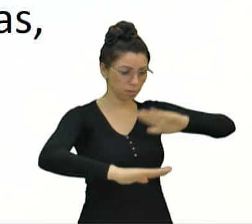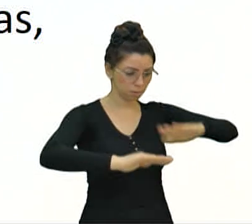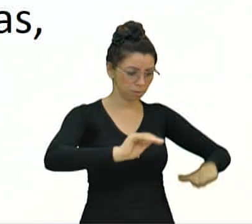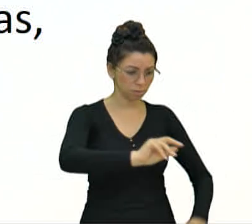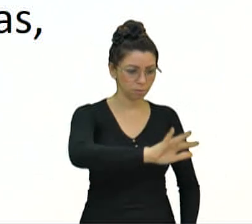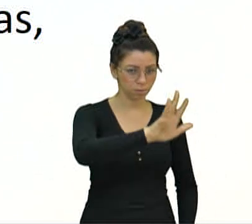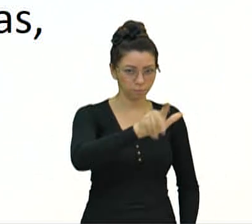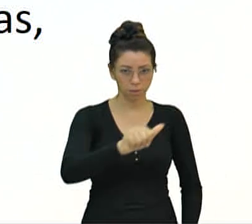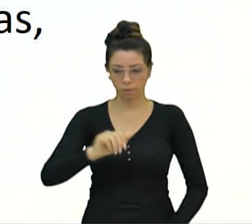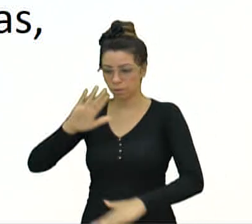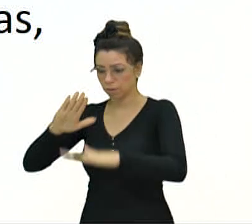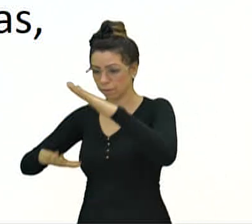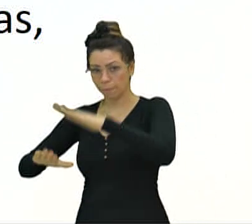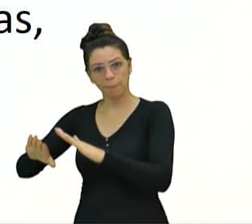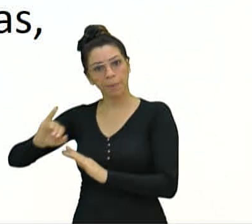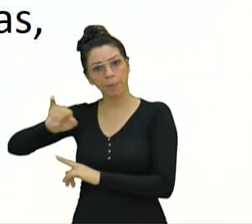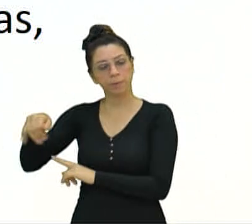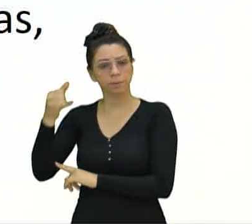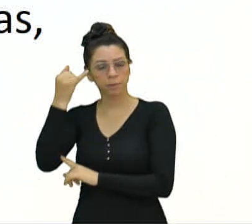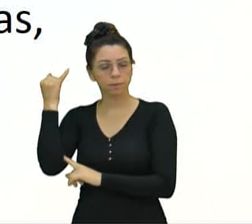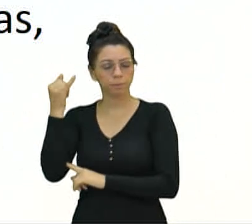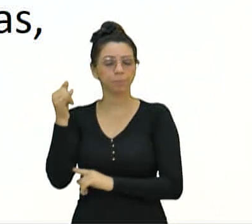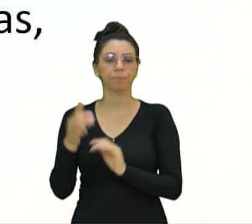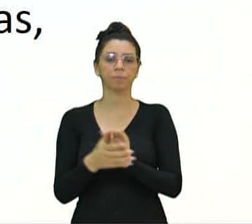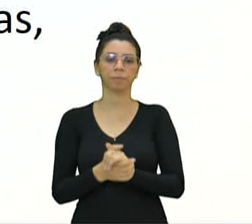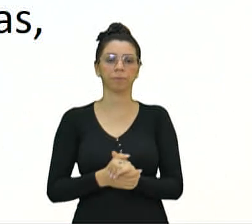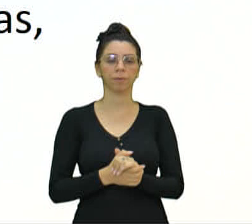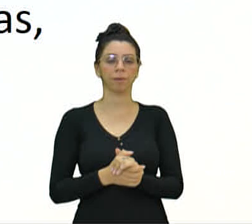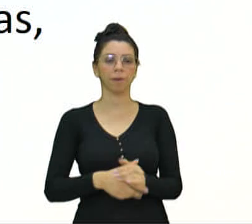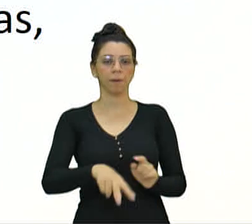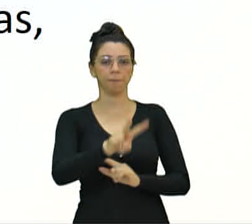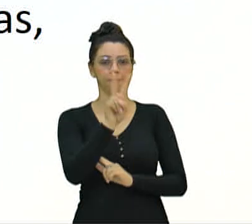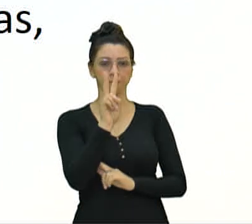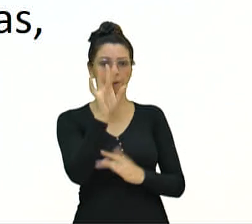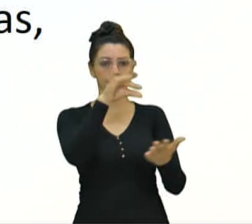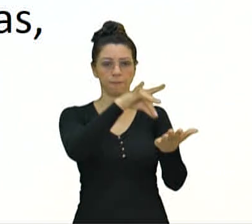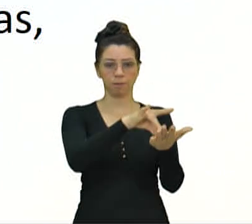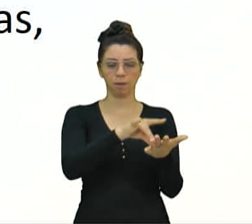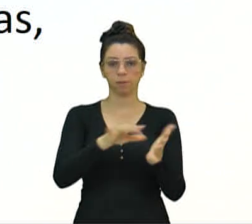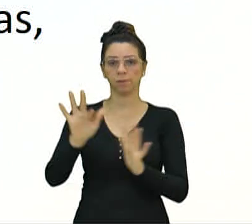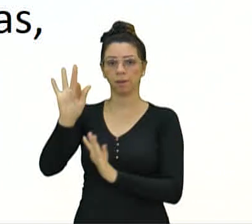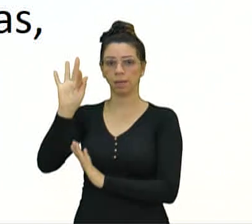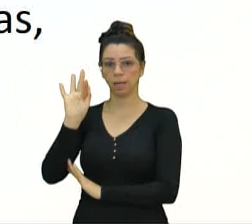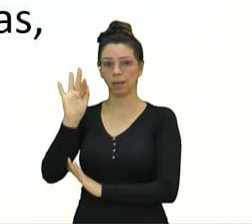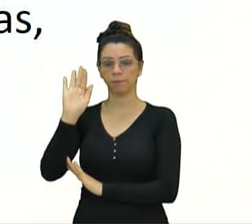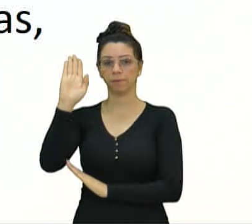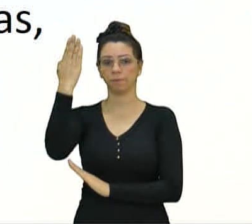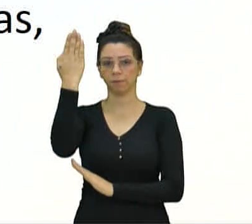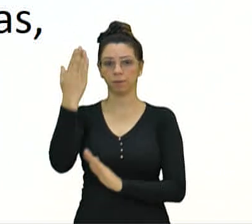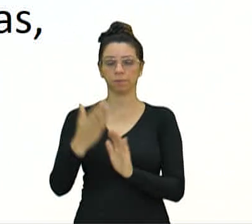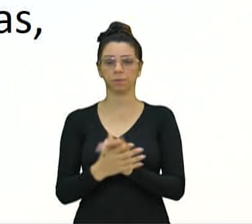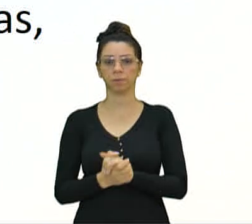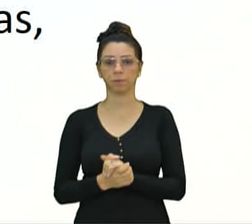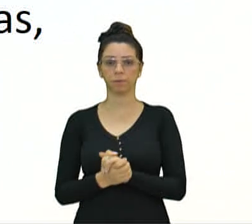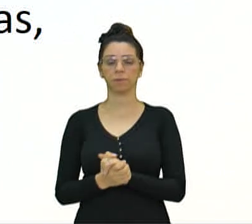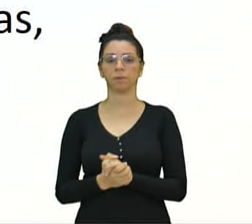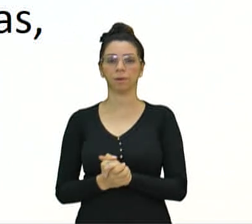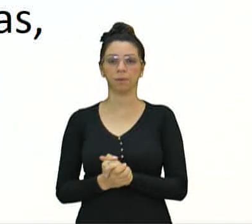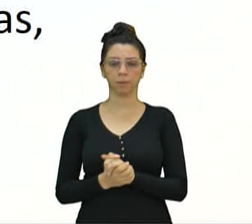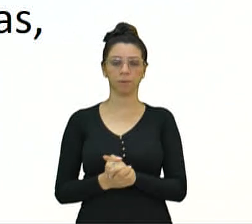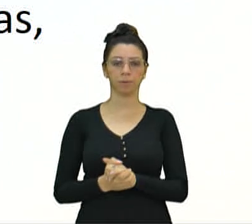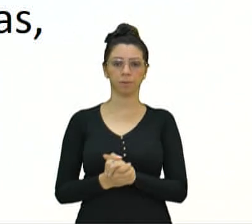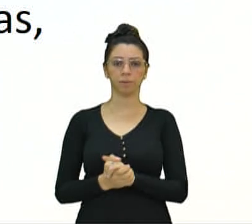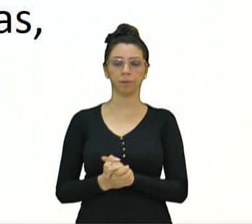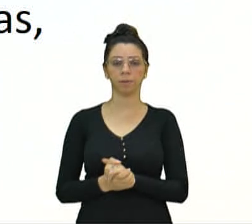japoneses, marque V ou F. Primeira alternativa, O tambor é somente instrumento